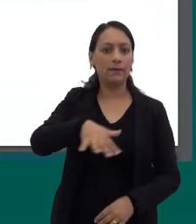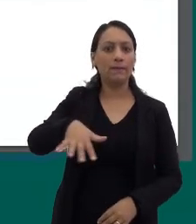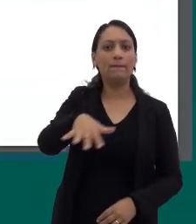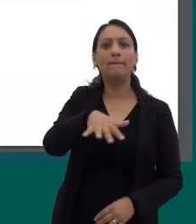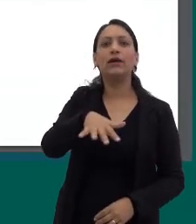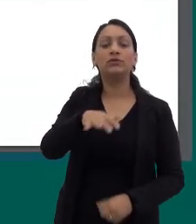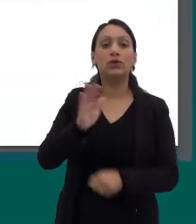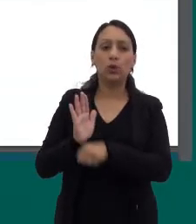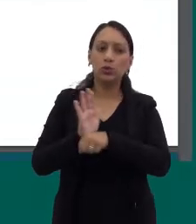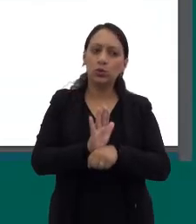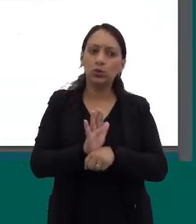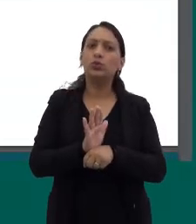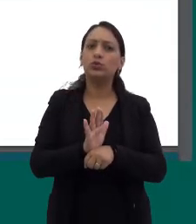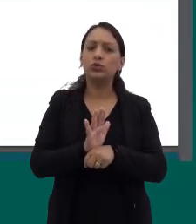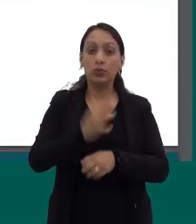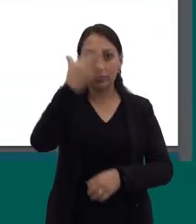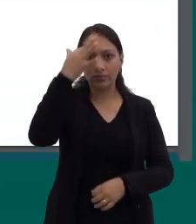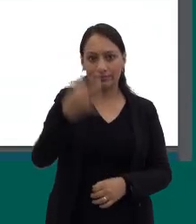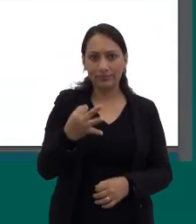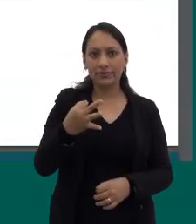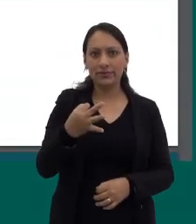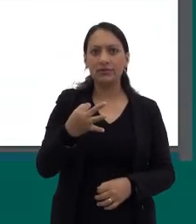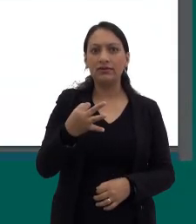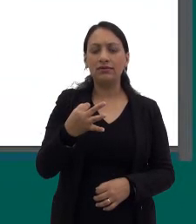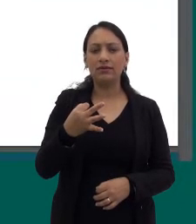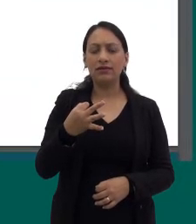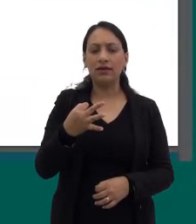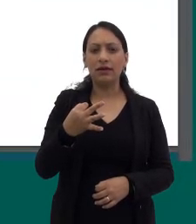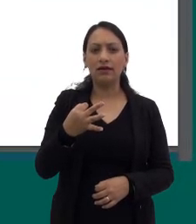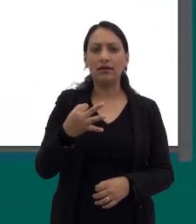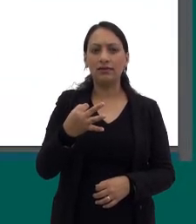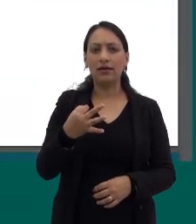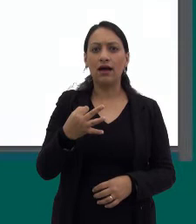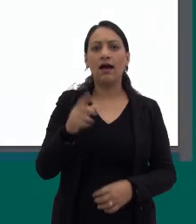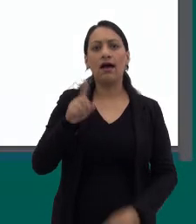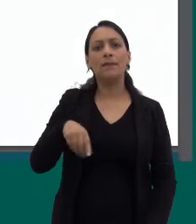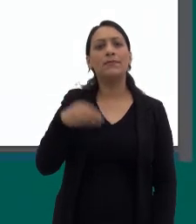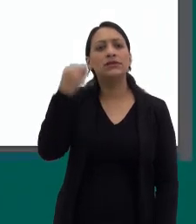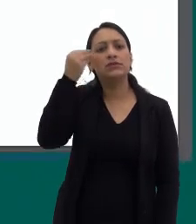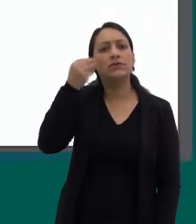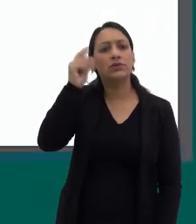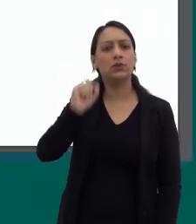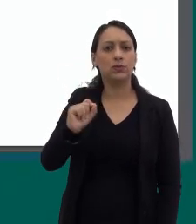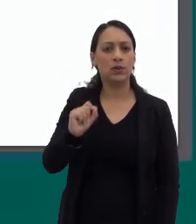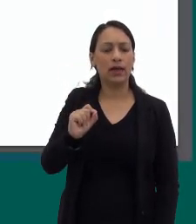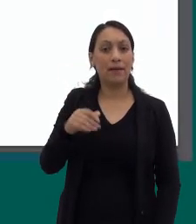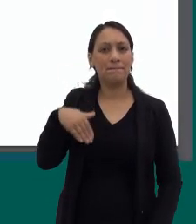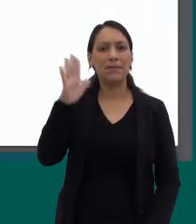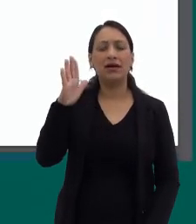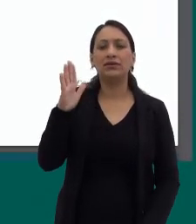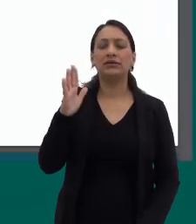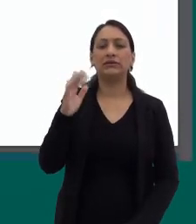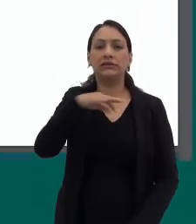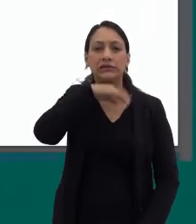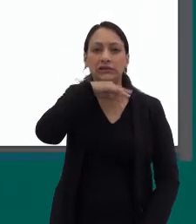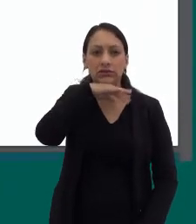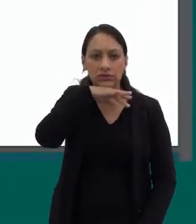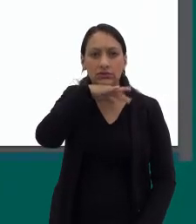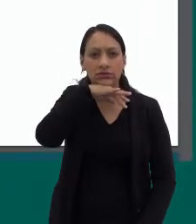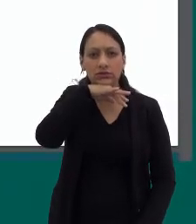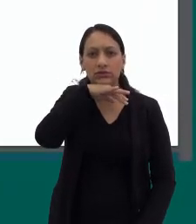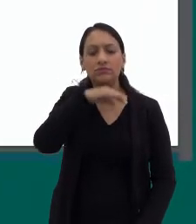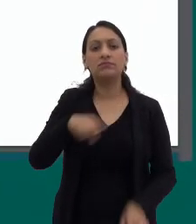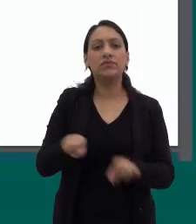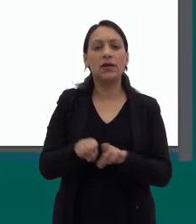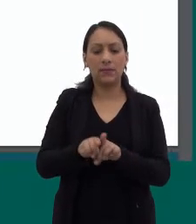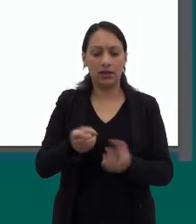que ajude a entender e elaborar. Né, uma experiência muito mais catastrófica que se